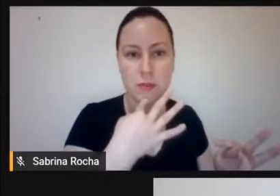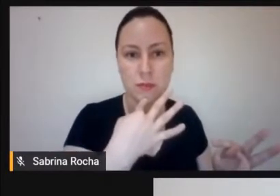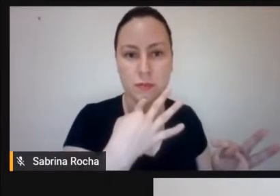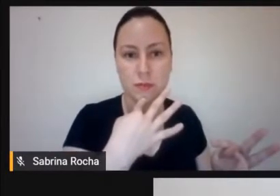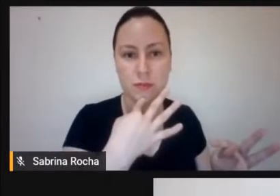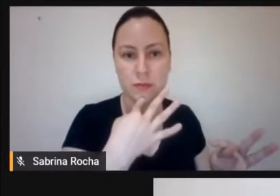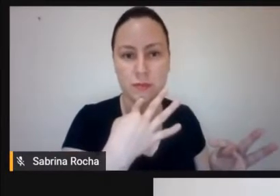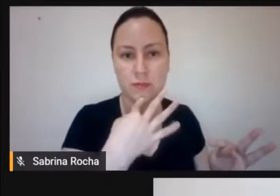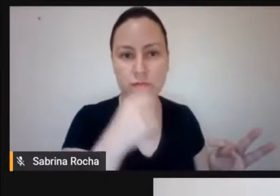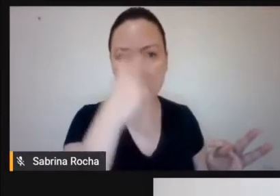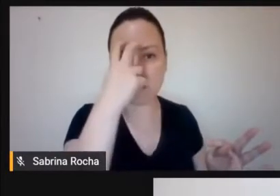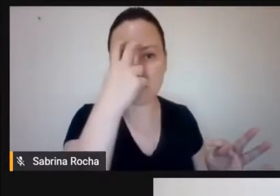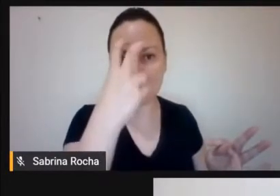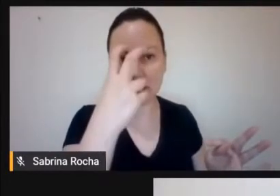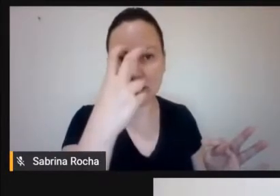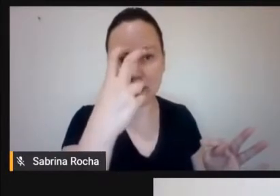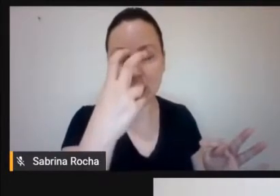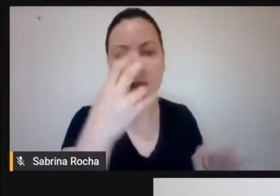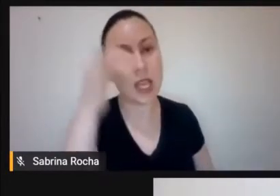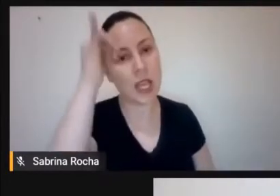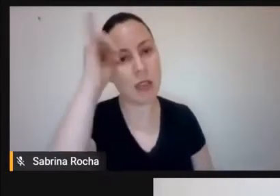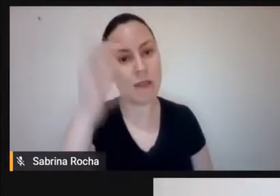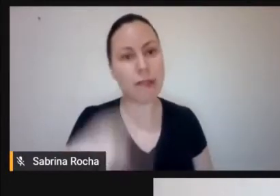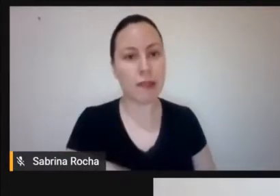sem nos tornar idiotas.